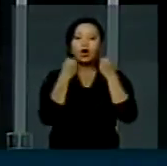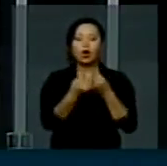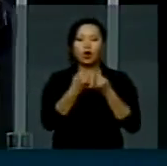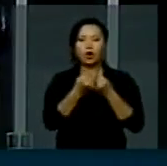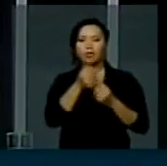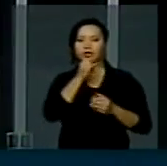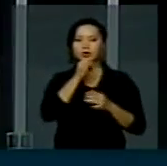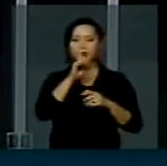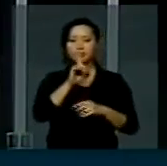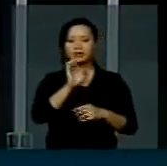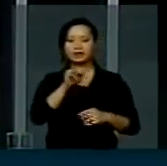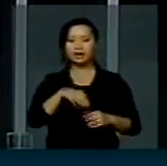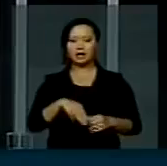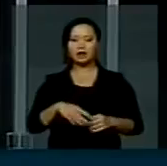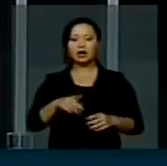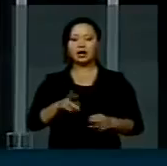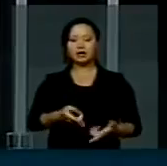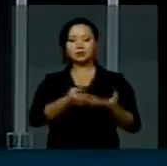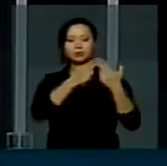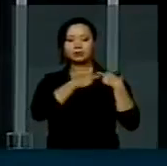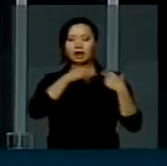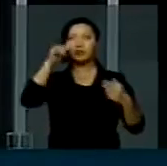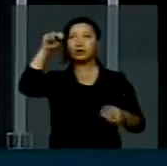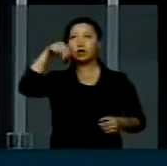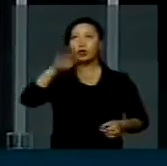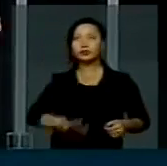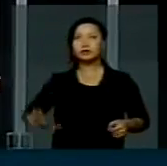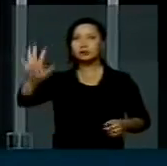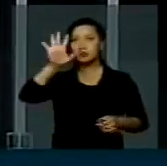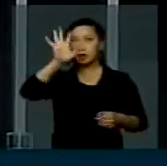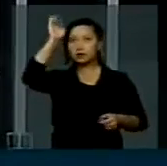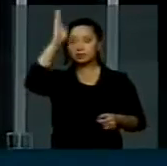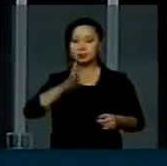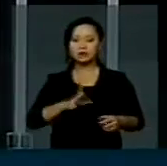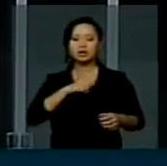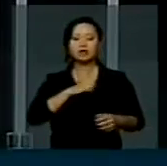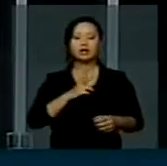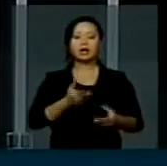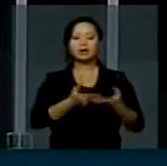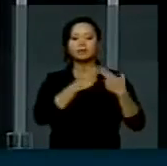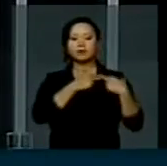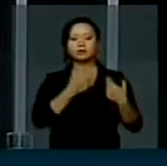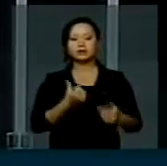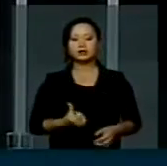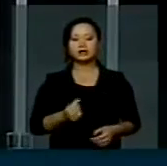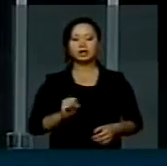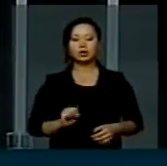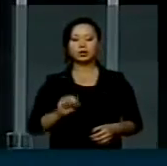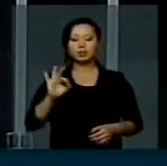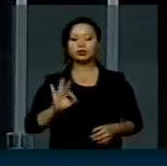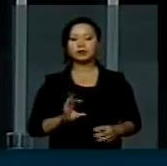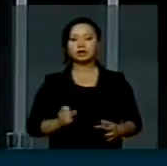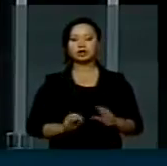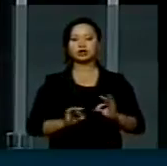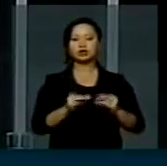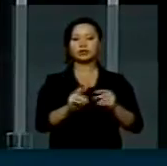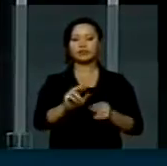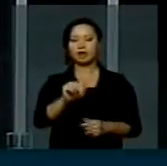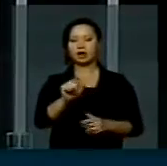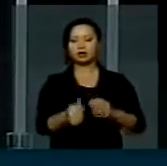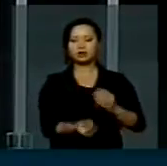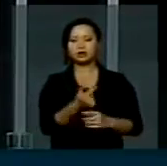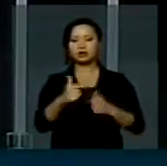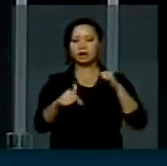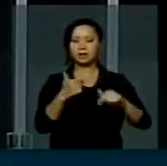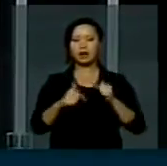é responsável ainda hoje no Nordeste brasileiro por 68% dos empregos gerados na indústria do Nordeste, ficasse